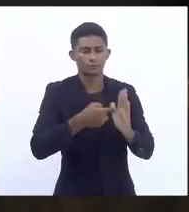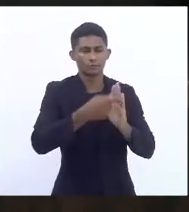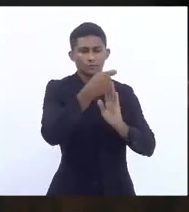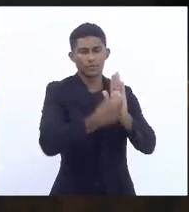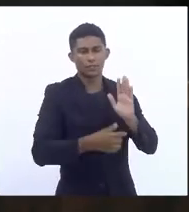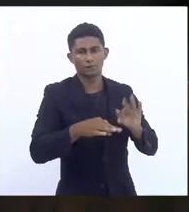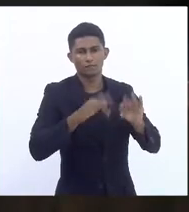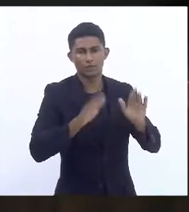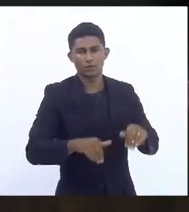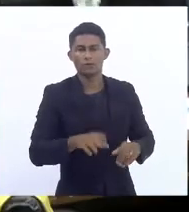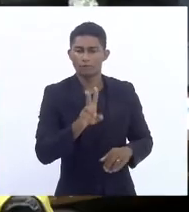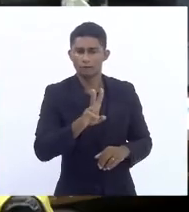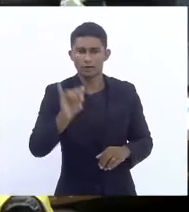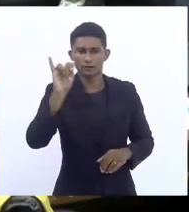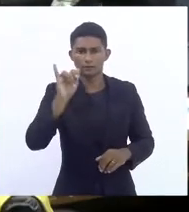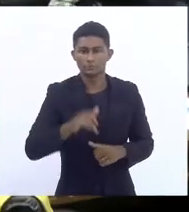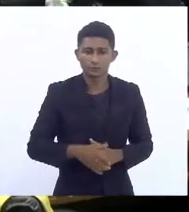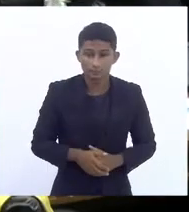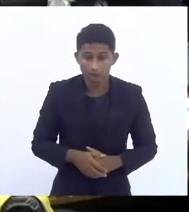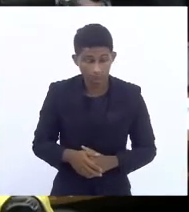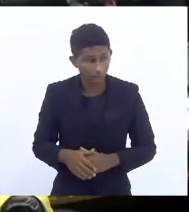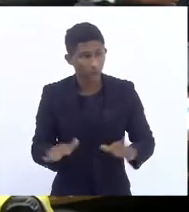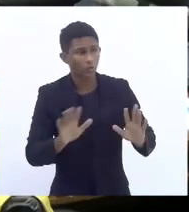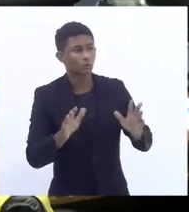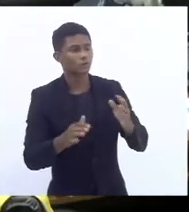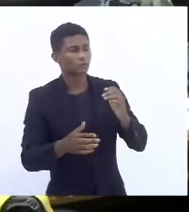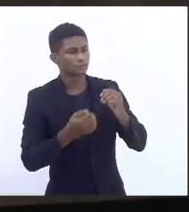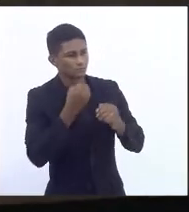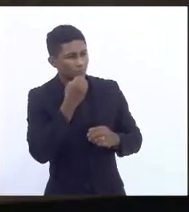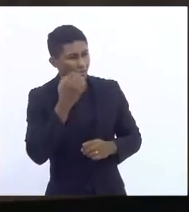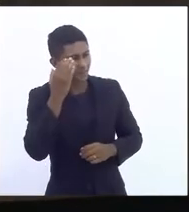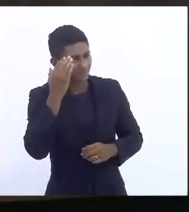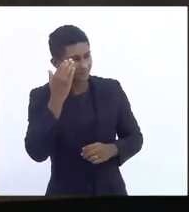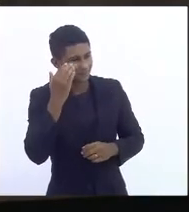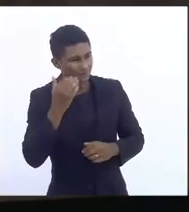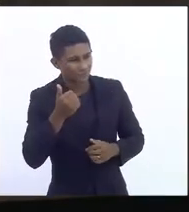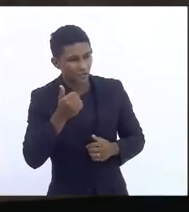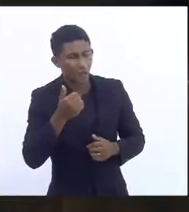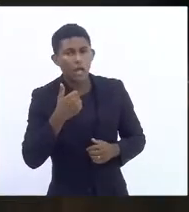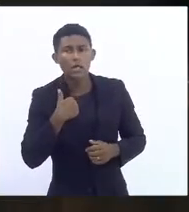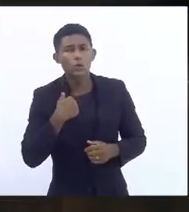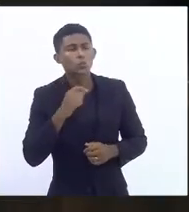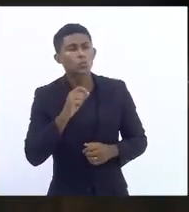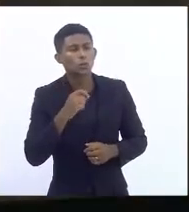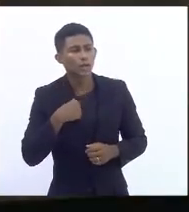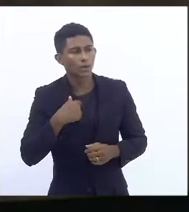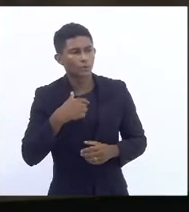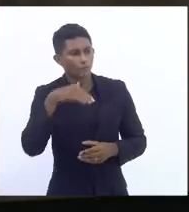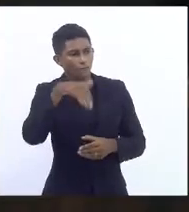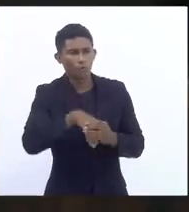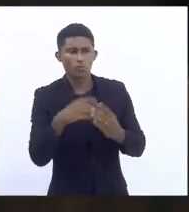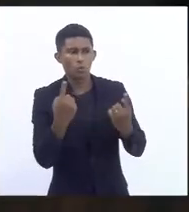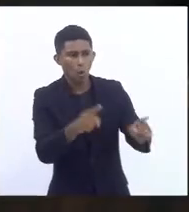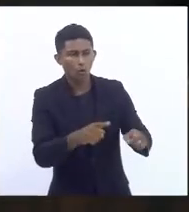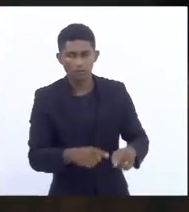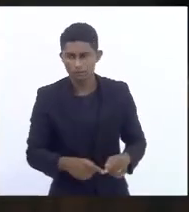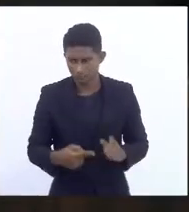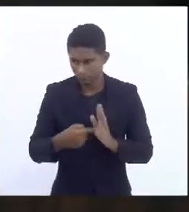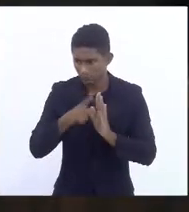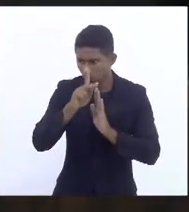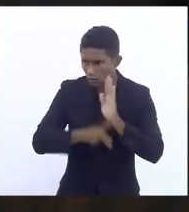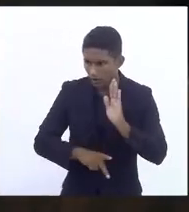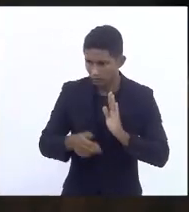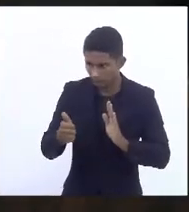final. Presidente, boa tarde. Boa tarde. Por gentileza, só para consignar o voto contrário. A esse projeto? A esse projeto, por favor. Consignado o